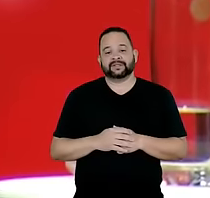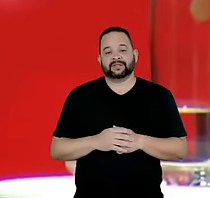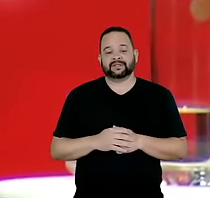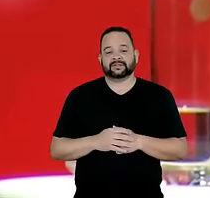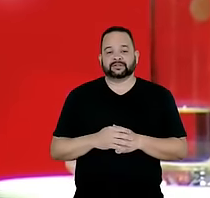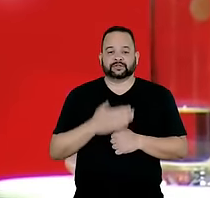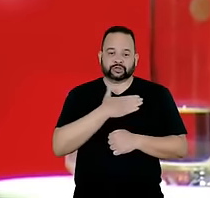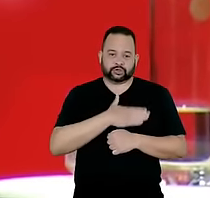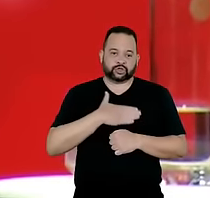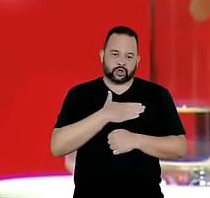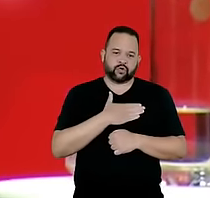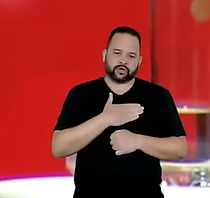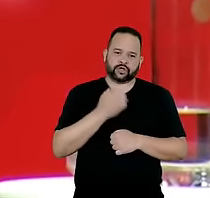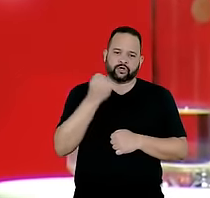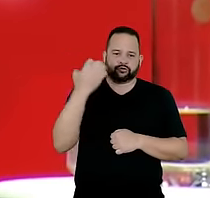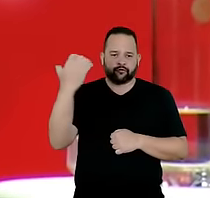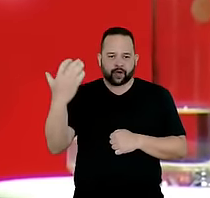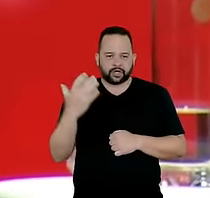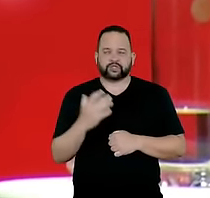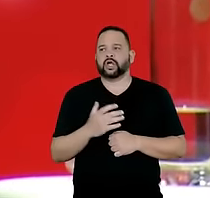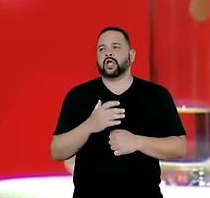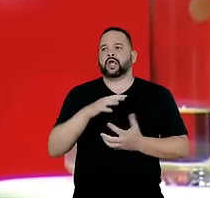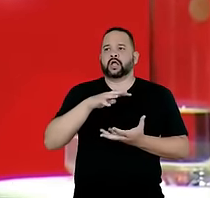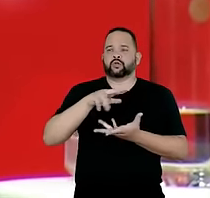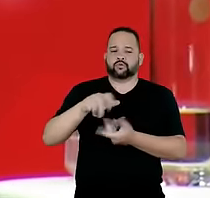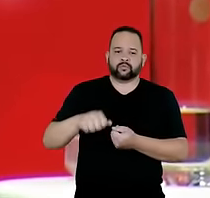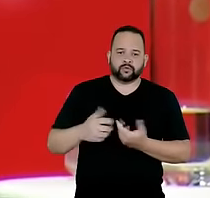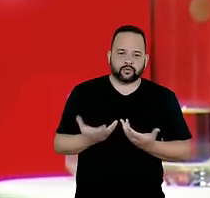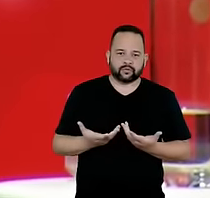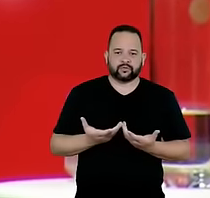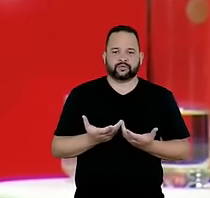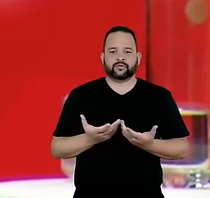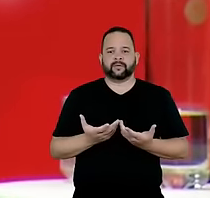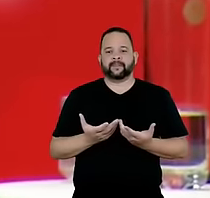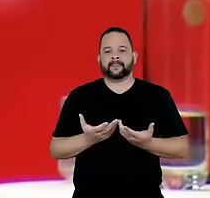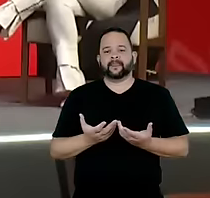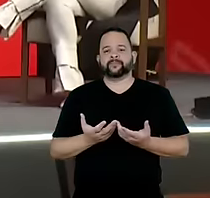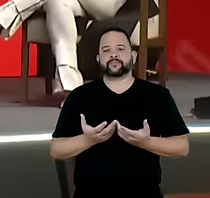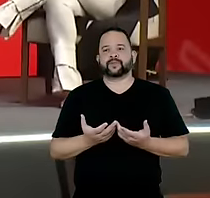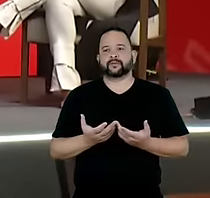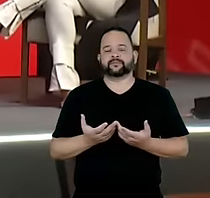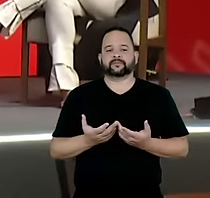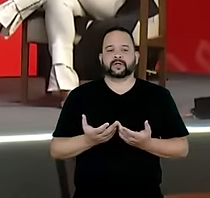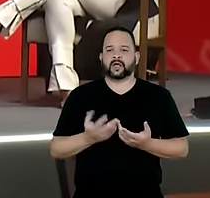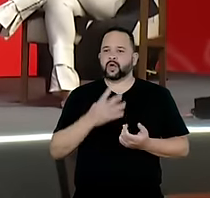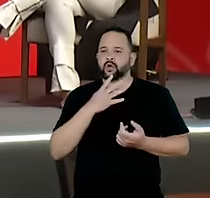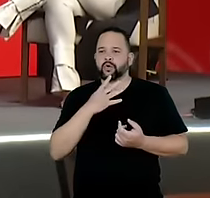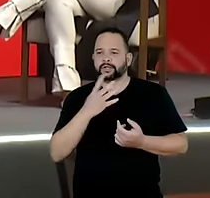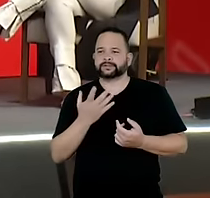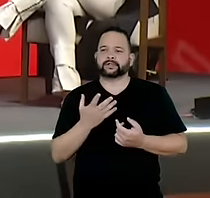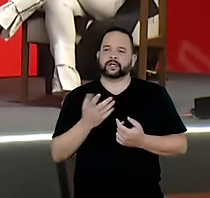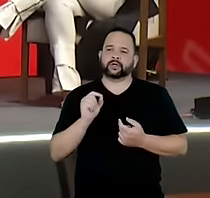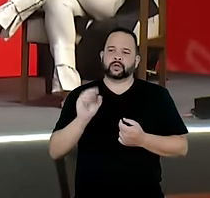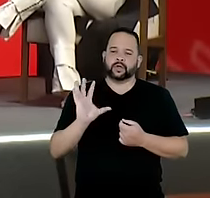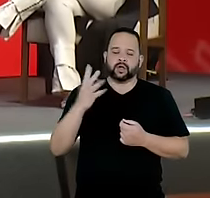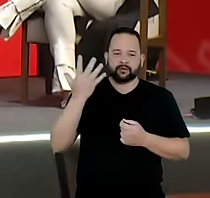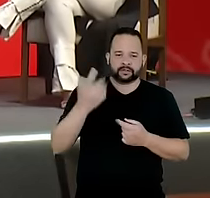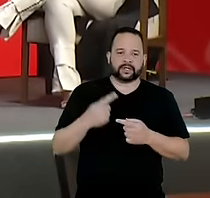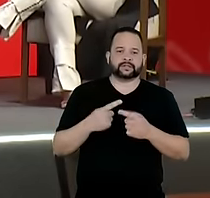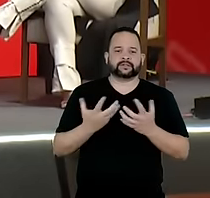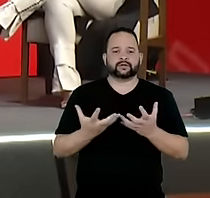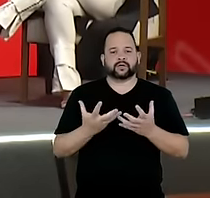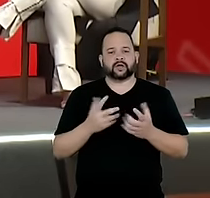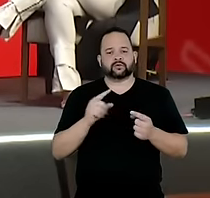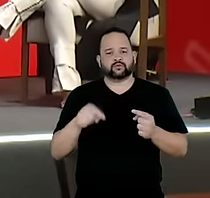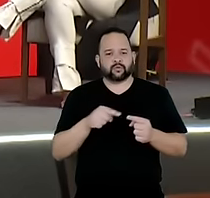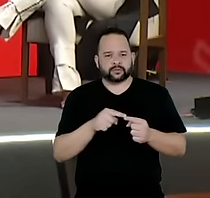Unidos China Oriente mé mas sempre gosta de voltar pro Brasil né então de fato eu queria aqui de forma bastante objetiva saber a visão de vocês